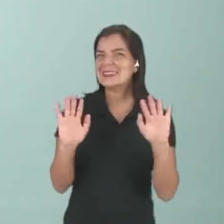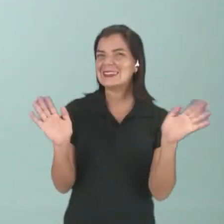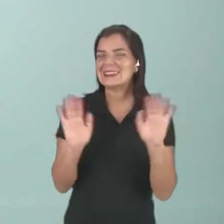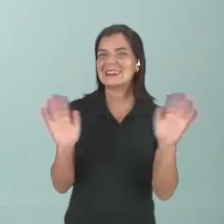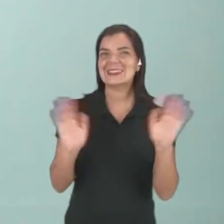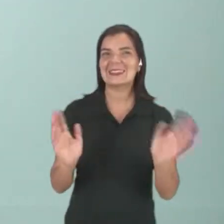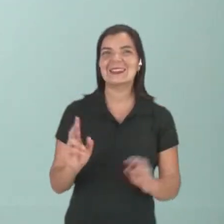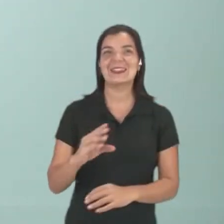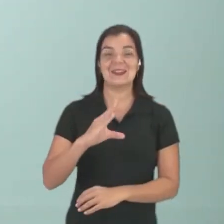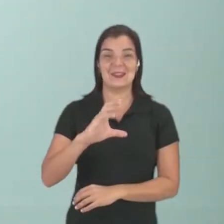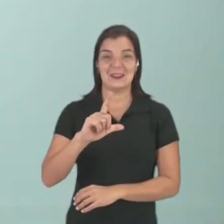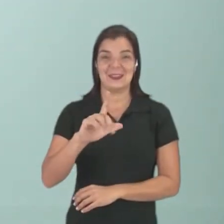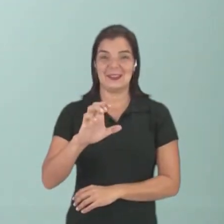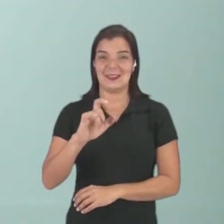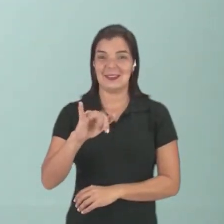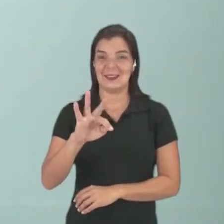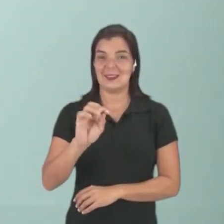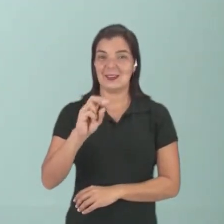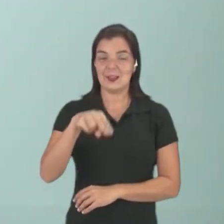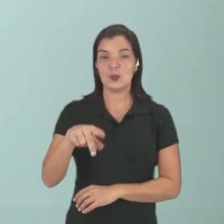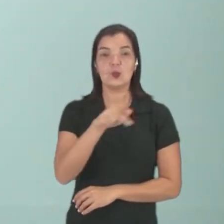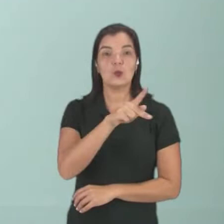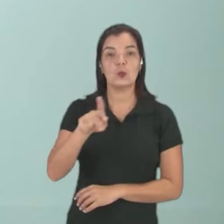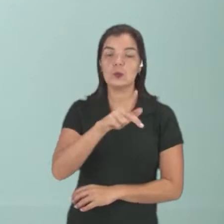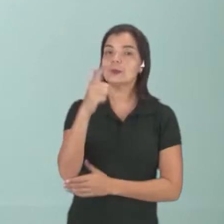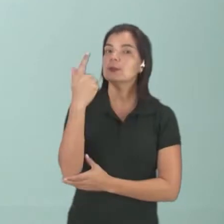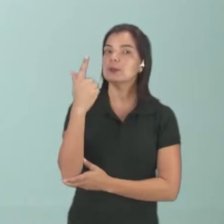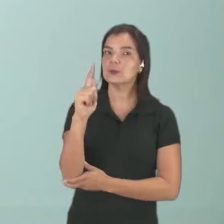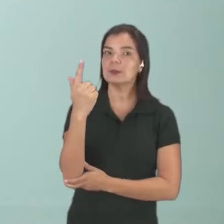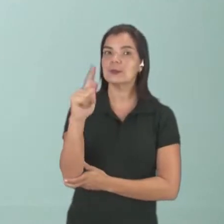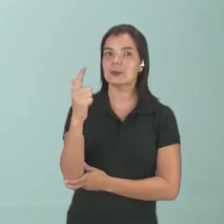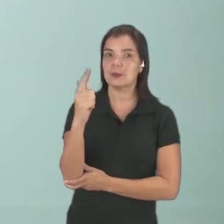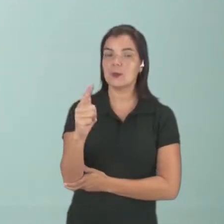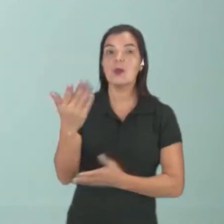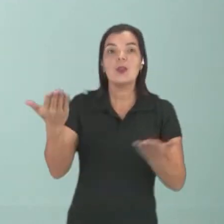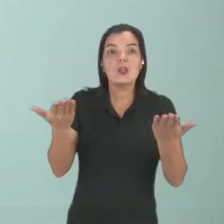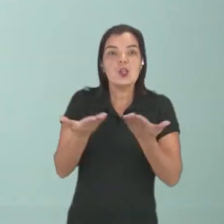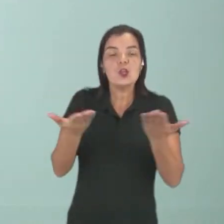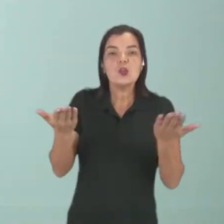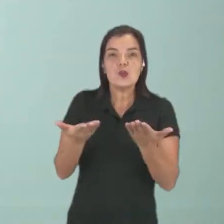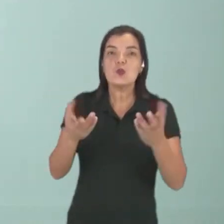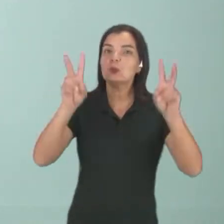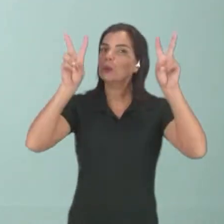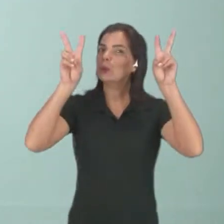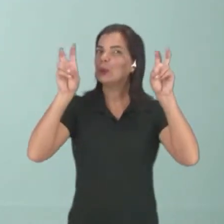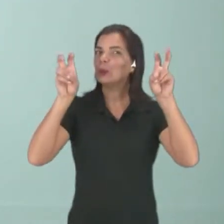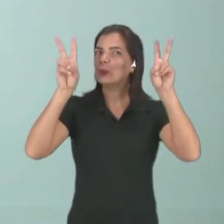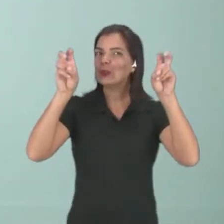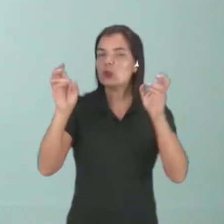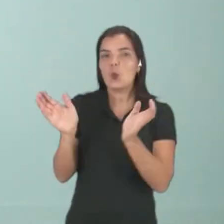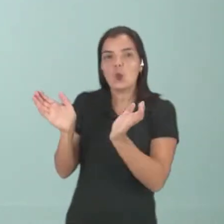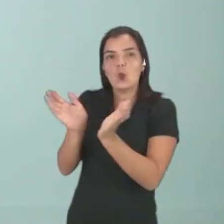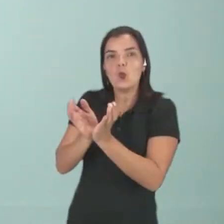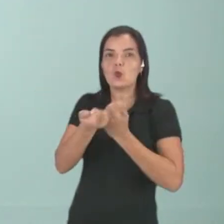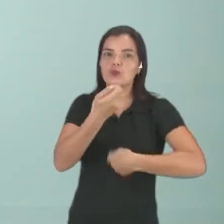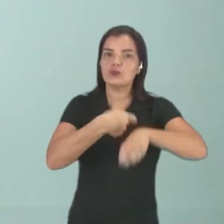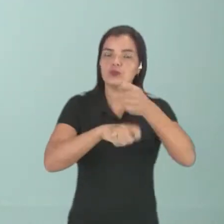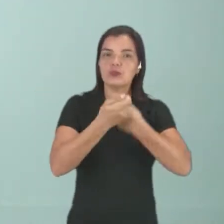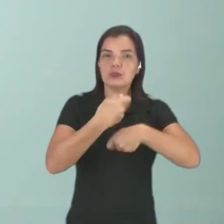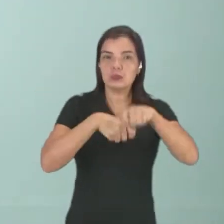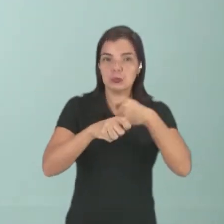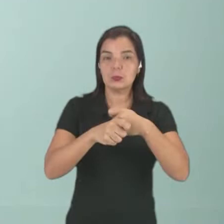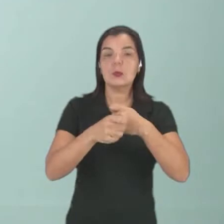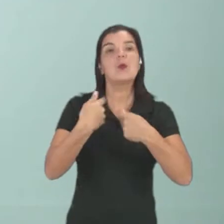Olá, meu nome é Cleilton Amaral, professor de Geografia, e hoje o nosso tema é sobre blocos